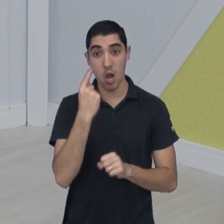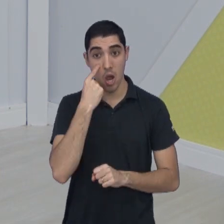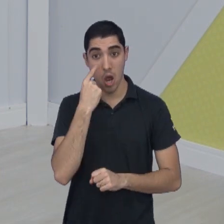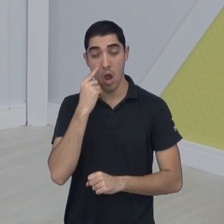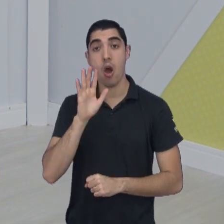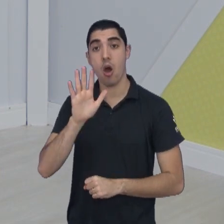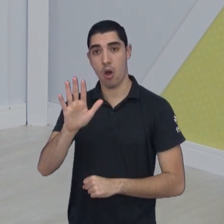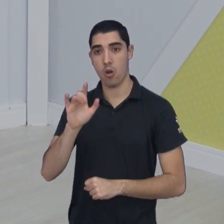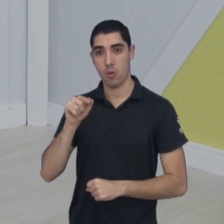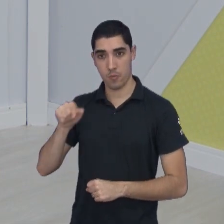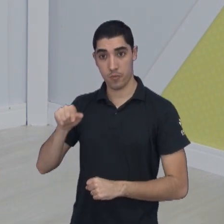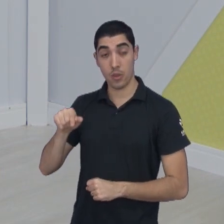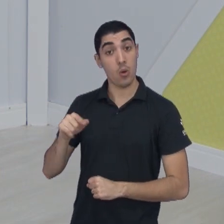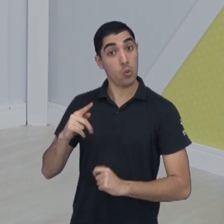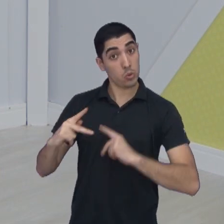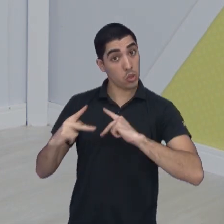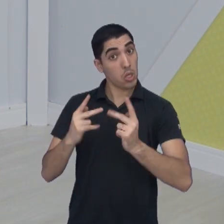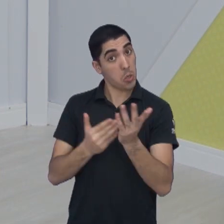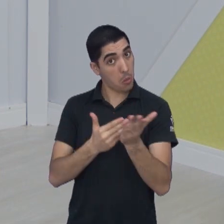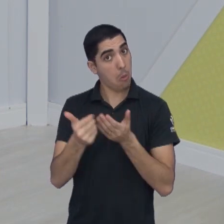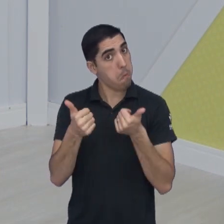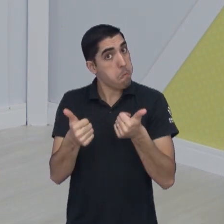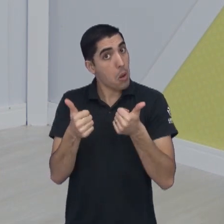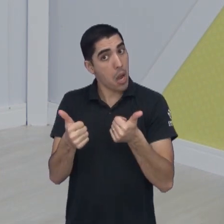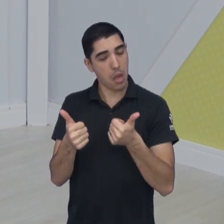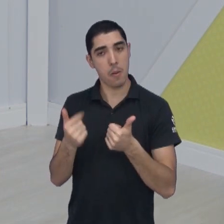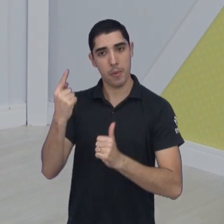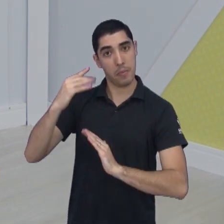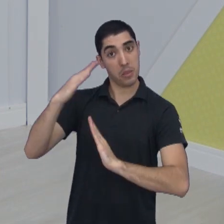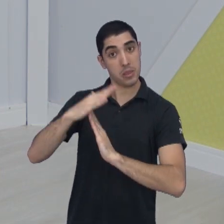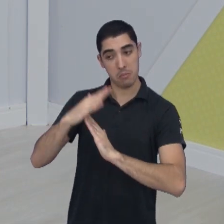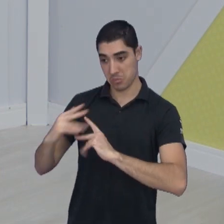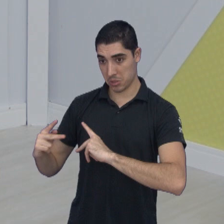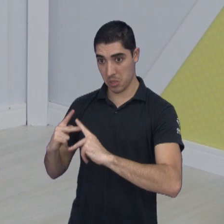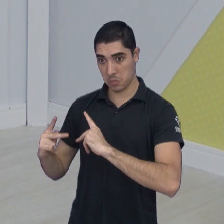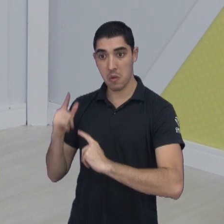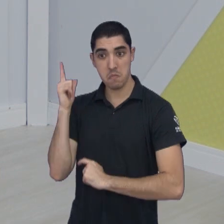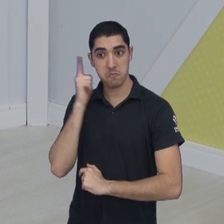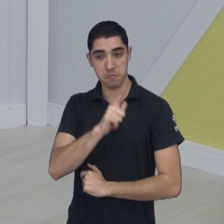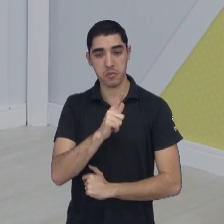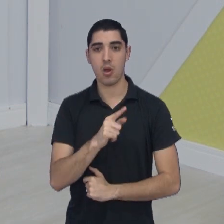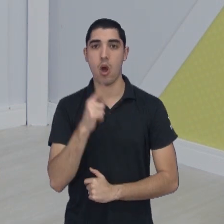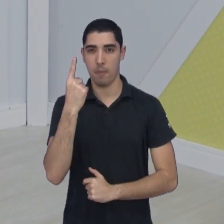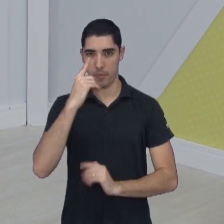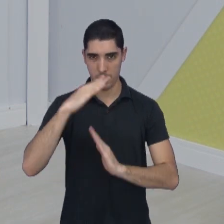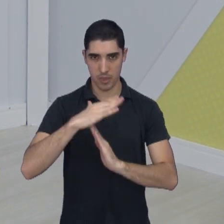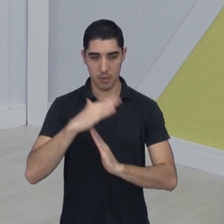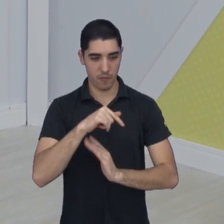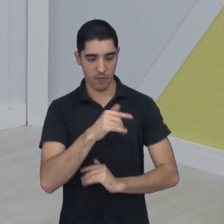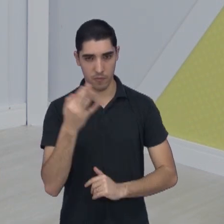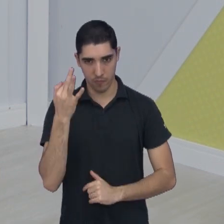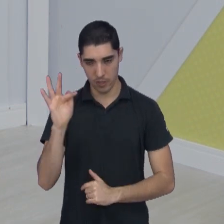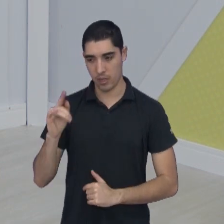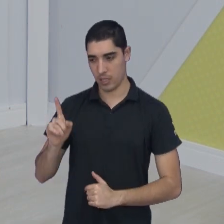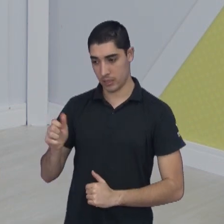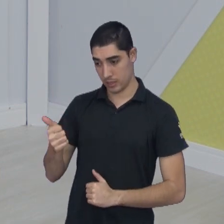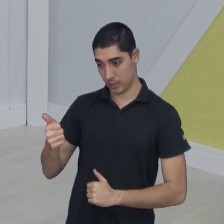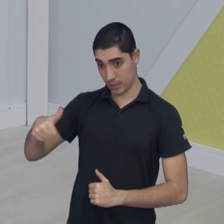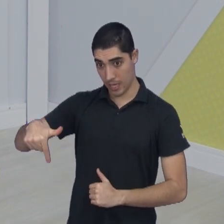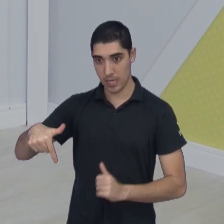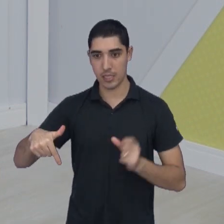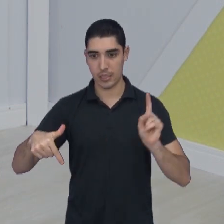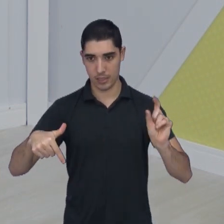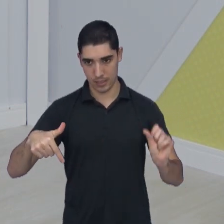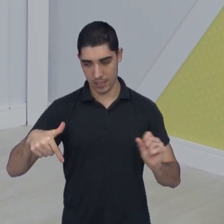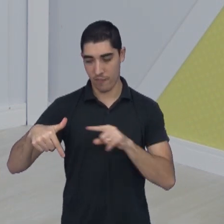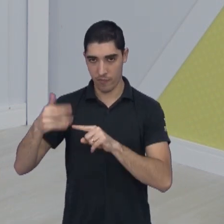dar a dinâmica do jogo, que o São José começou bem a partida, o primeiro tempo vencia, ó, pra você ter uma ideia. Primeiro quarto, vitória de Franca, 17-16. Segundo